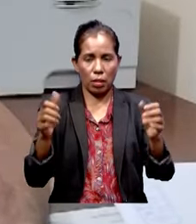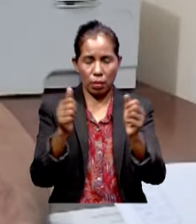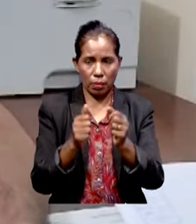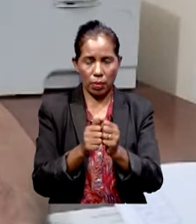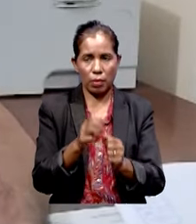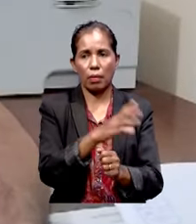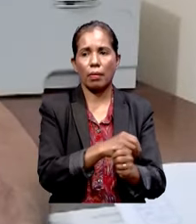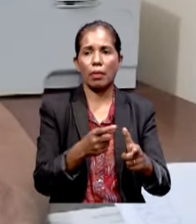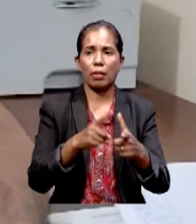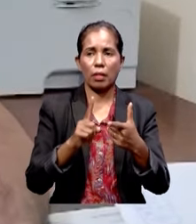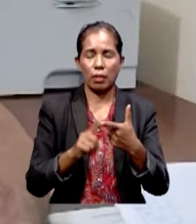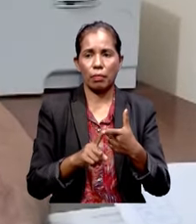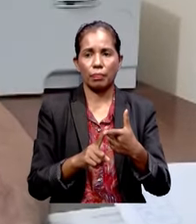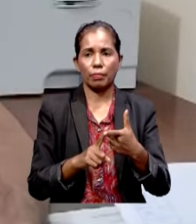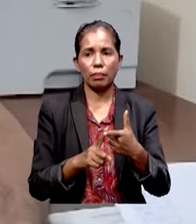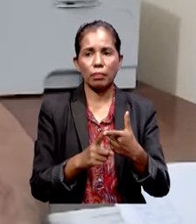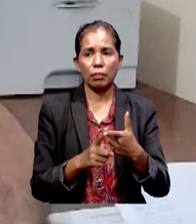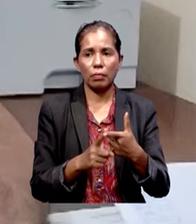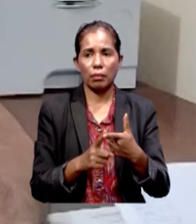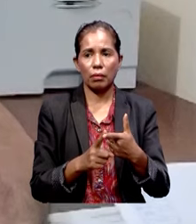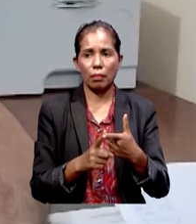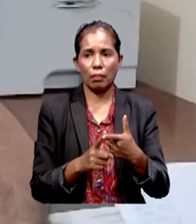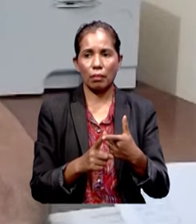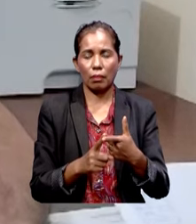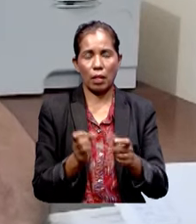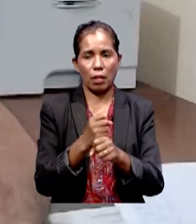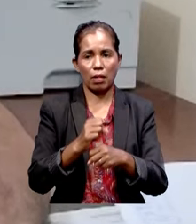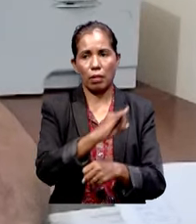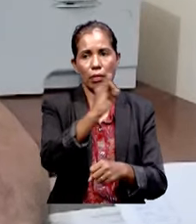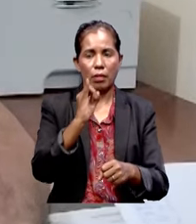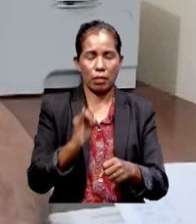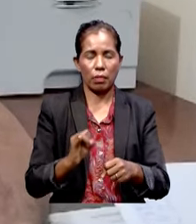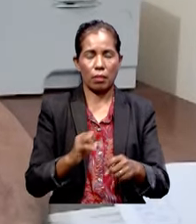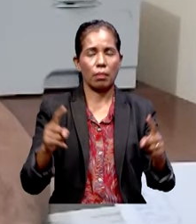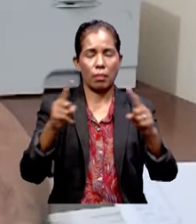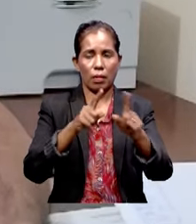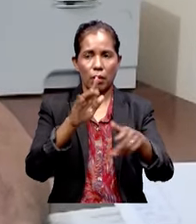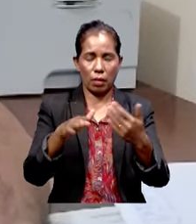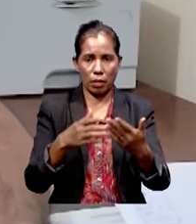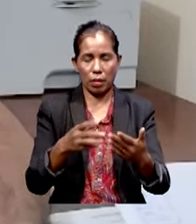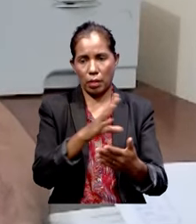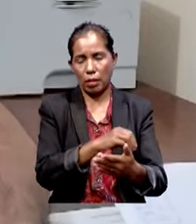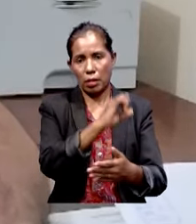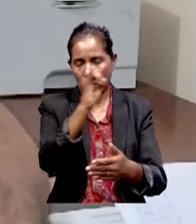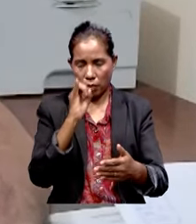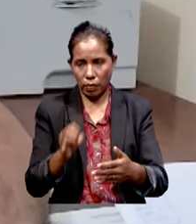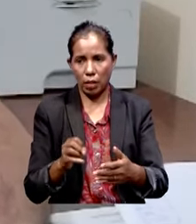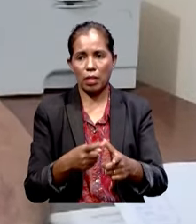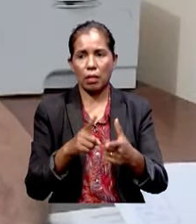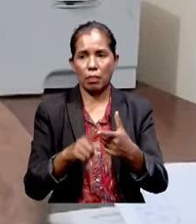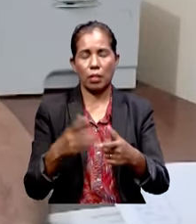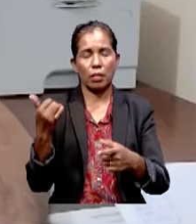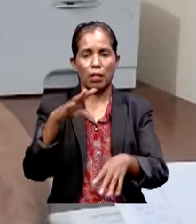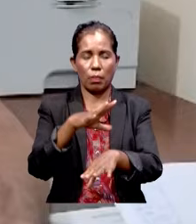amelurai, sira halu identifikasao, vai suspeito, depois se identifica, depois se ira